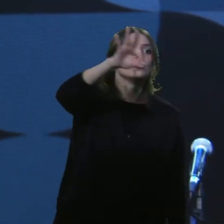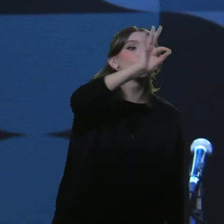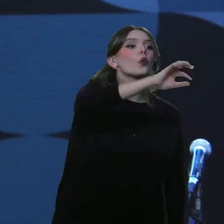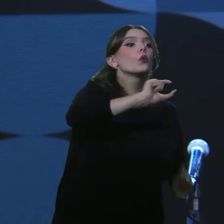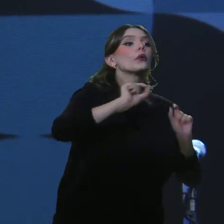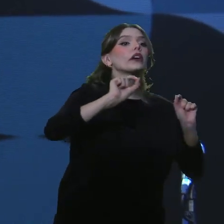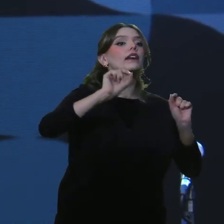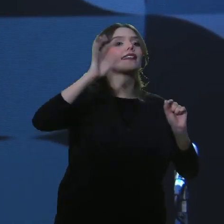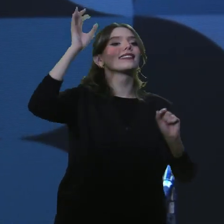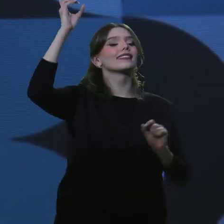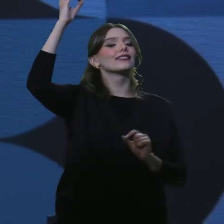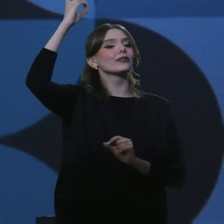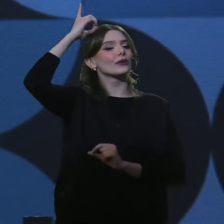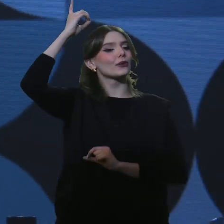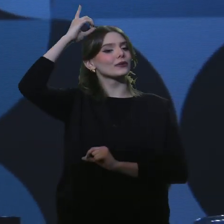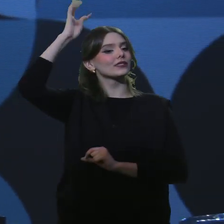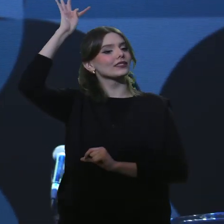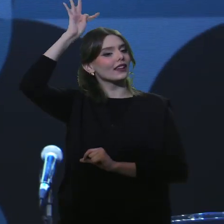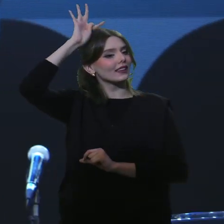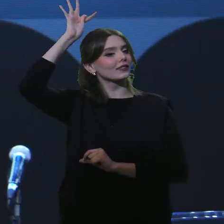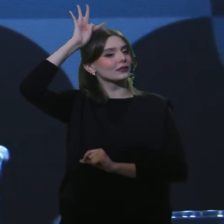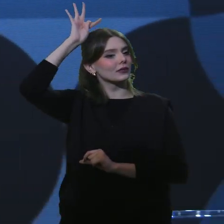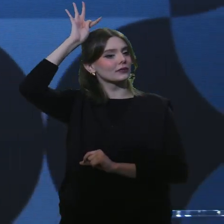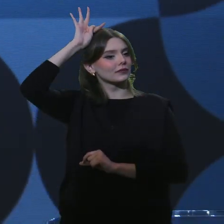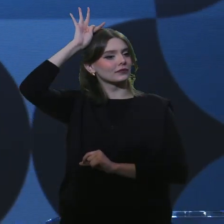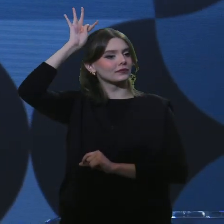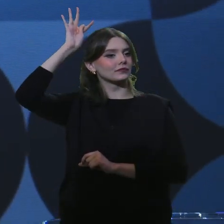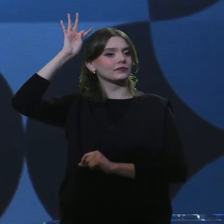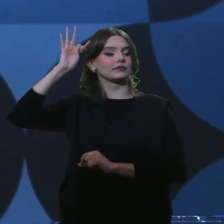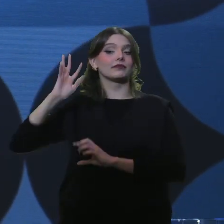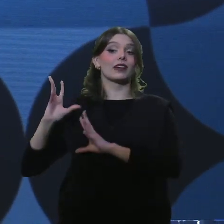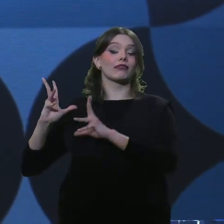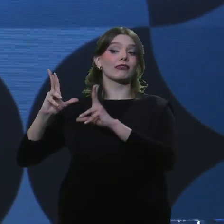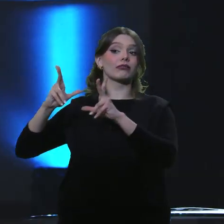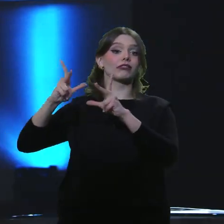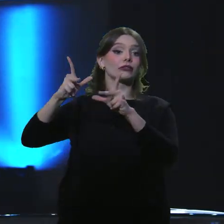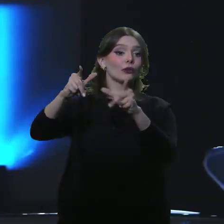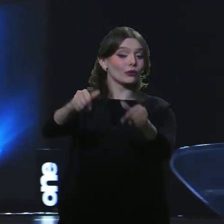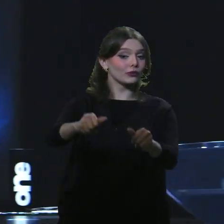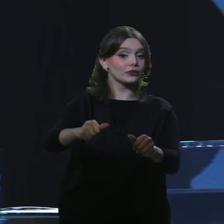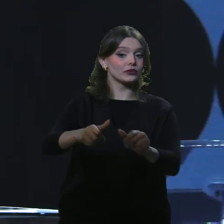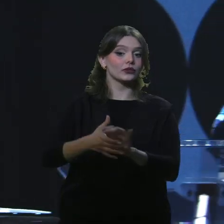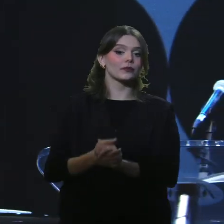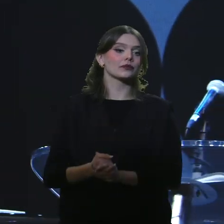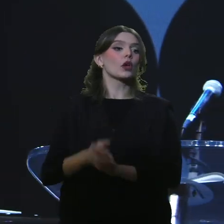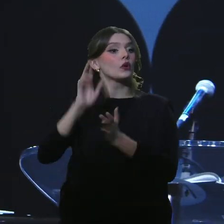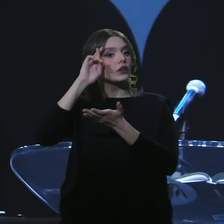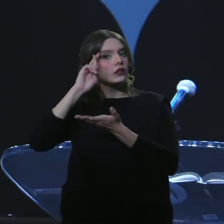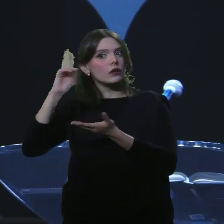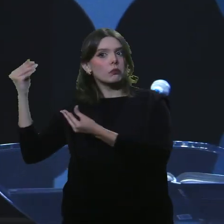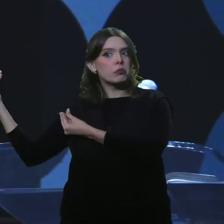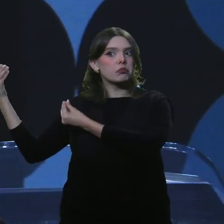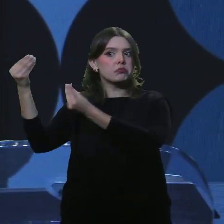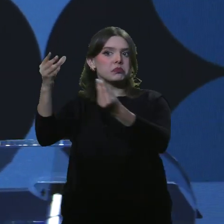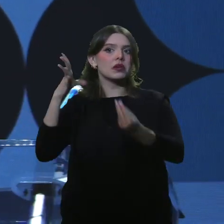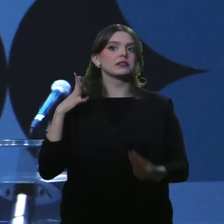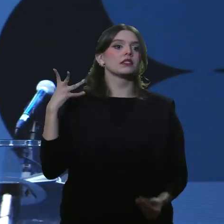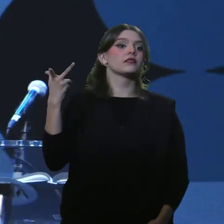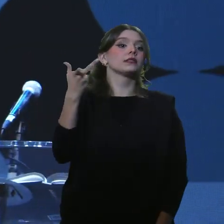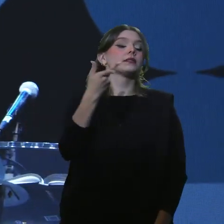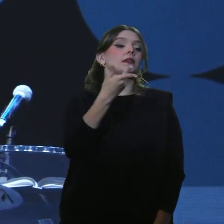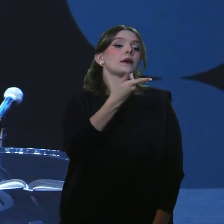talentos, pela sua igreja. O Senhor, além de te salvar, te entregou